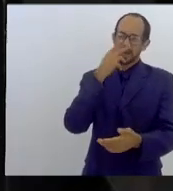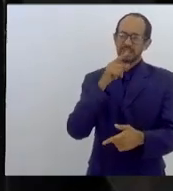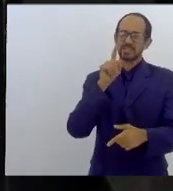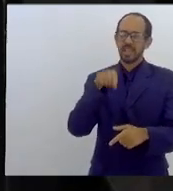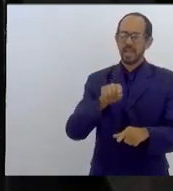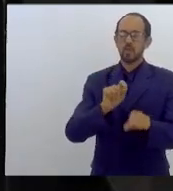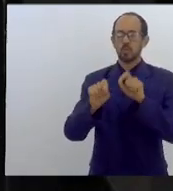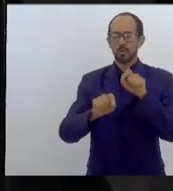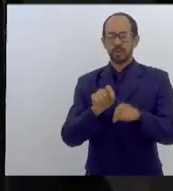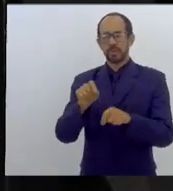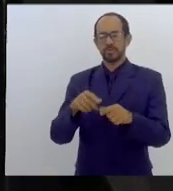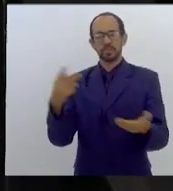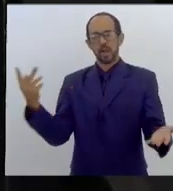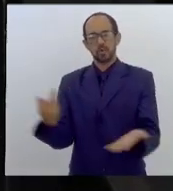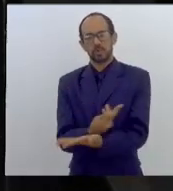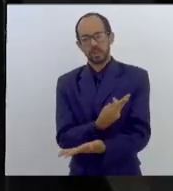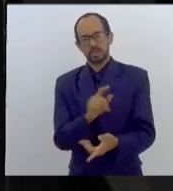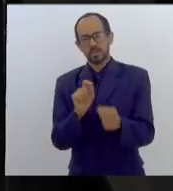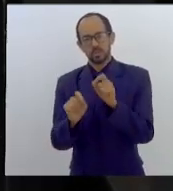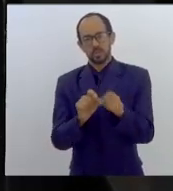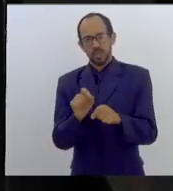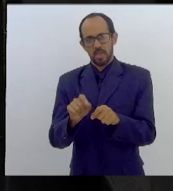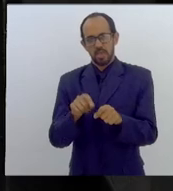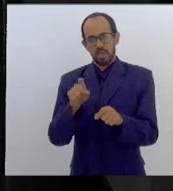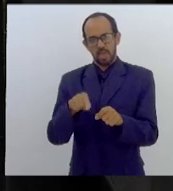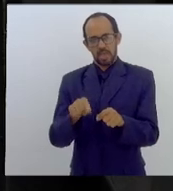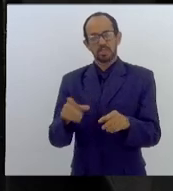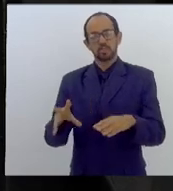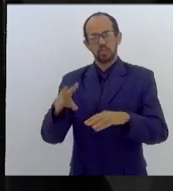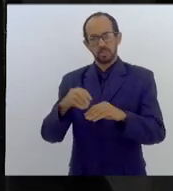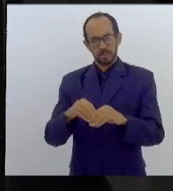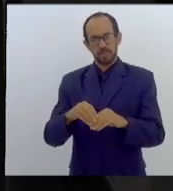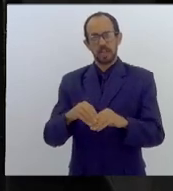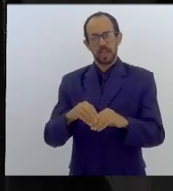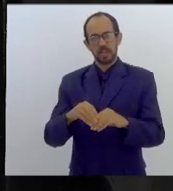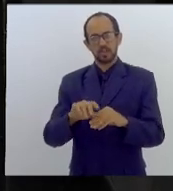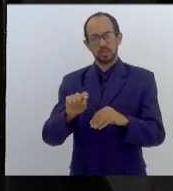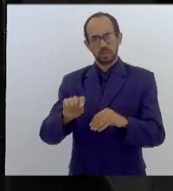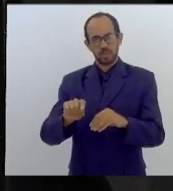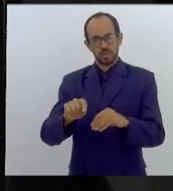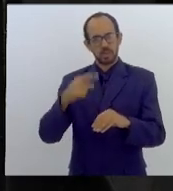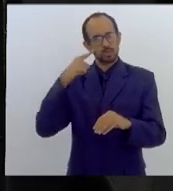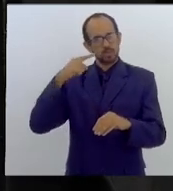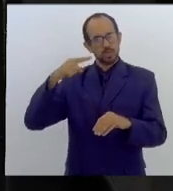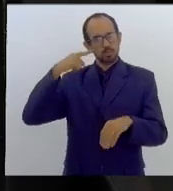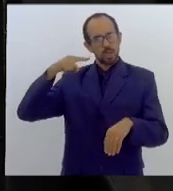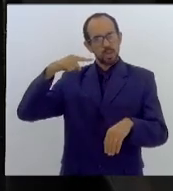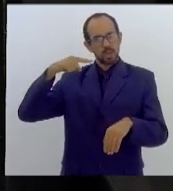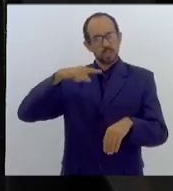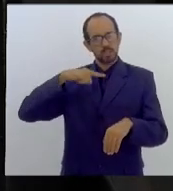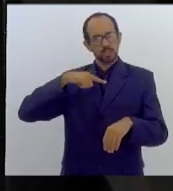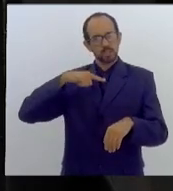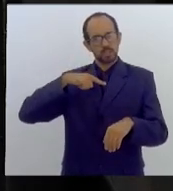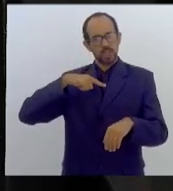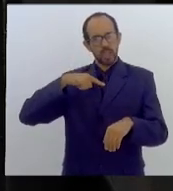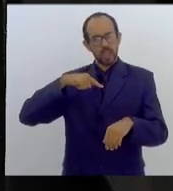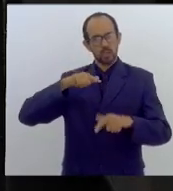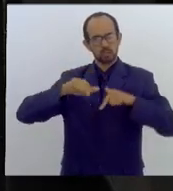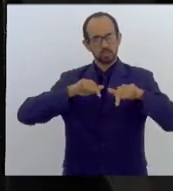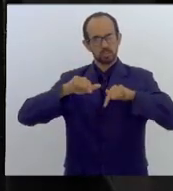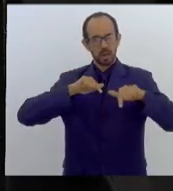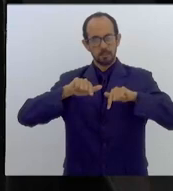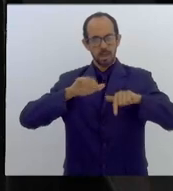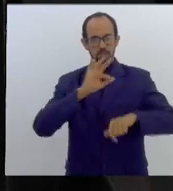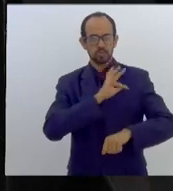indicação de que o que vem acontecendo será reforçado, né? Na verdade, toda semana, praticamente, nós temos uma operação policial desastrosa